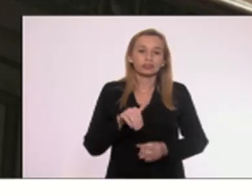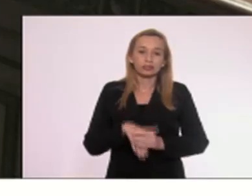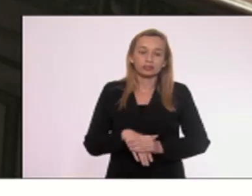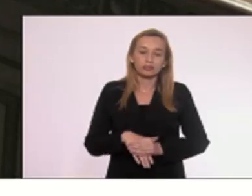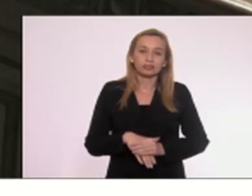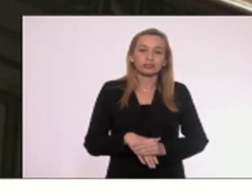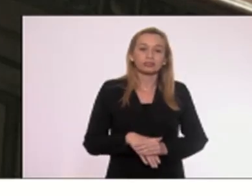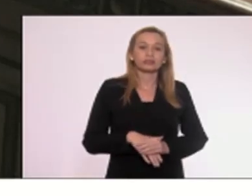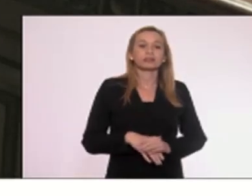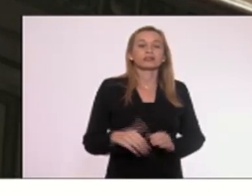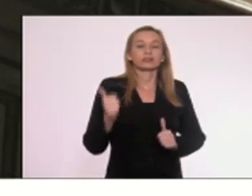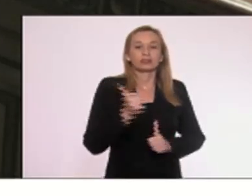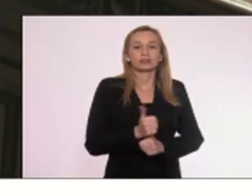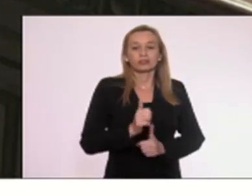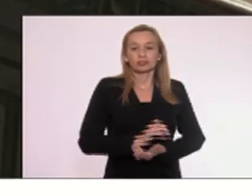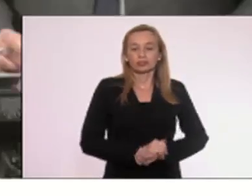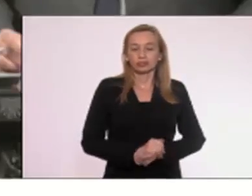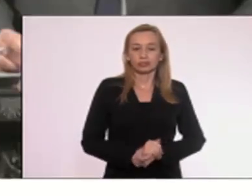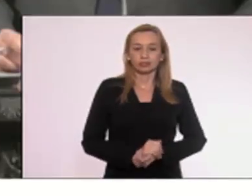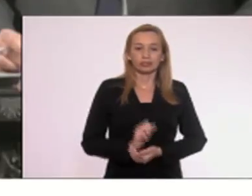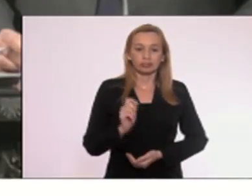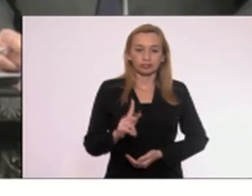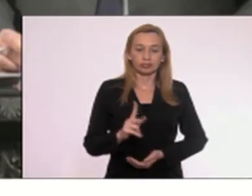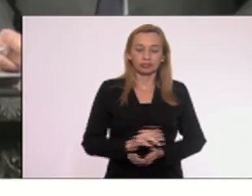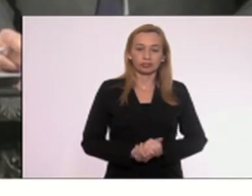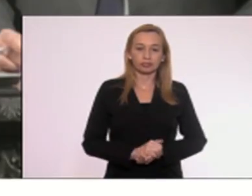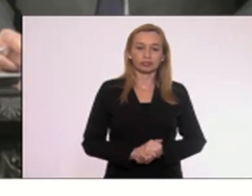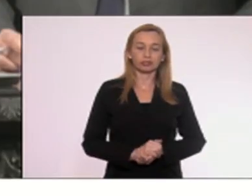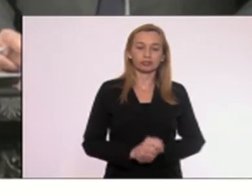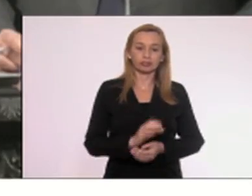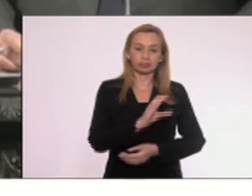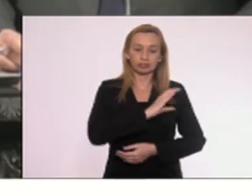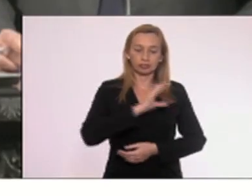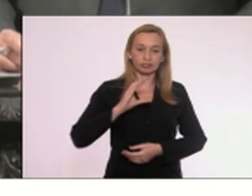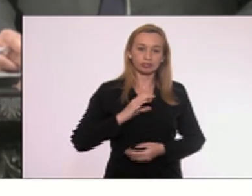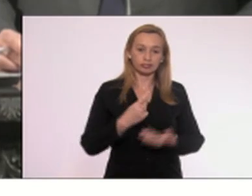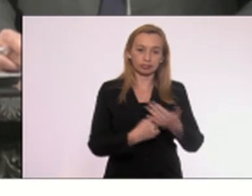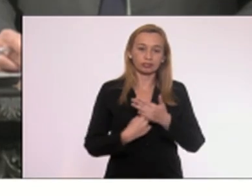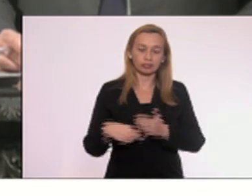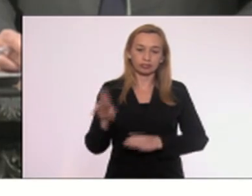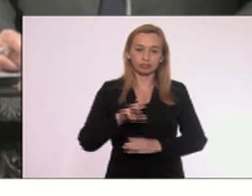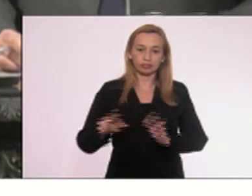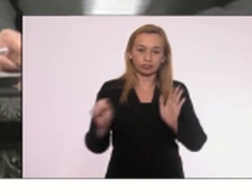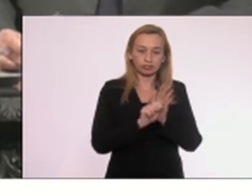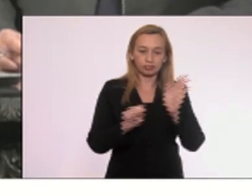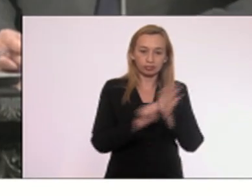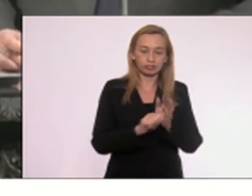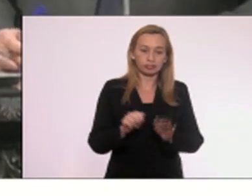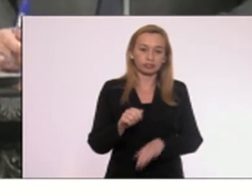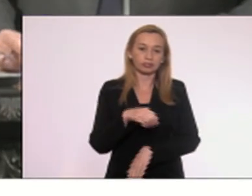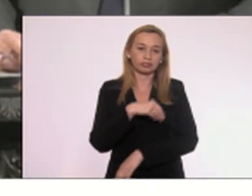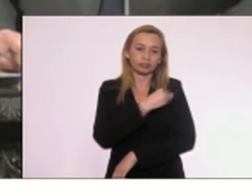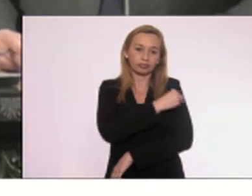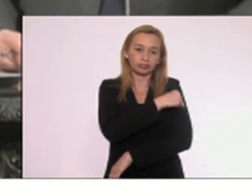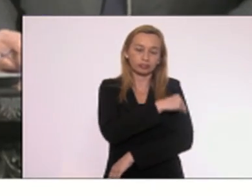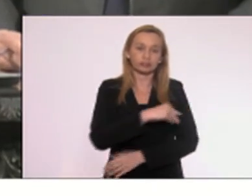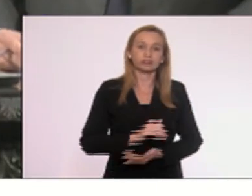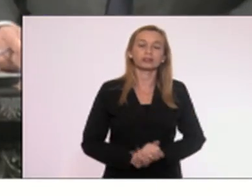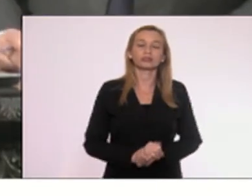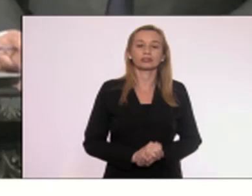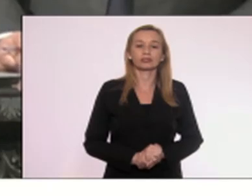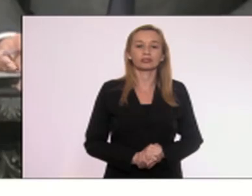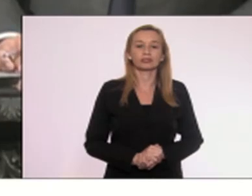nos termos deste substitutivo. Ok. Pela Comissão de Prevenção ao Uso de Drogas, Dependente Químico Geral, deputado Daniel